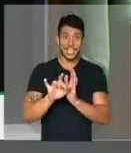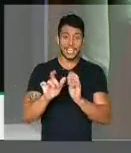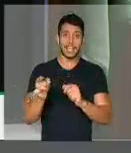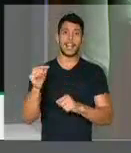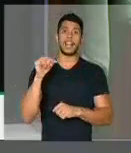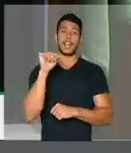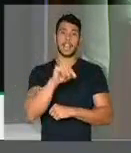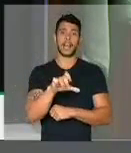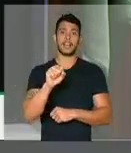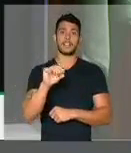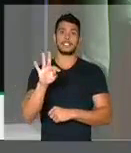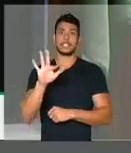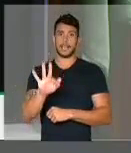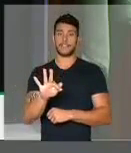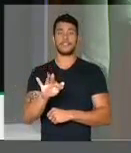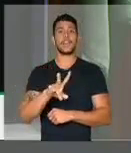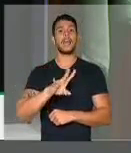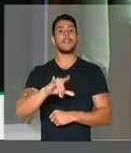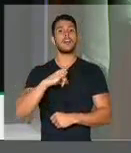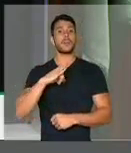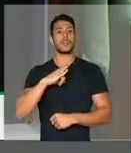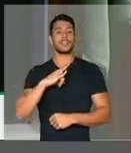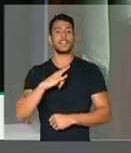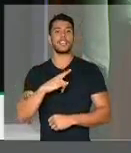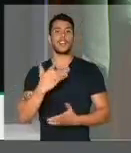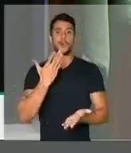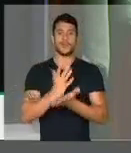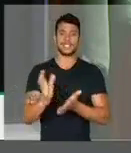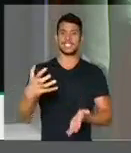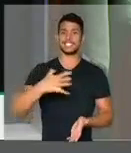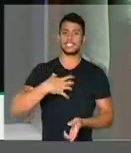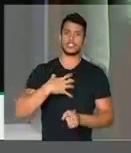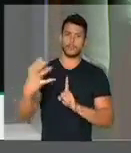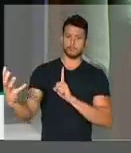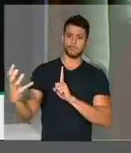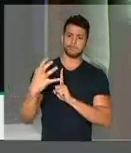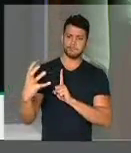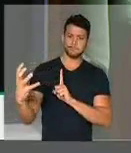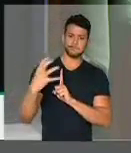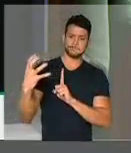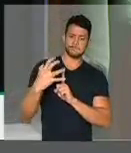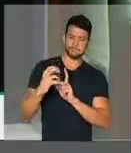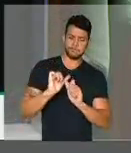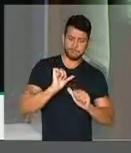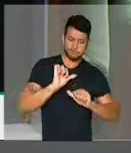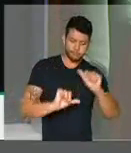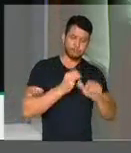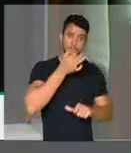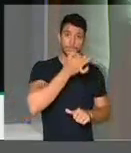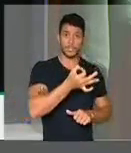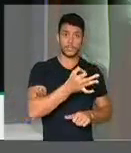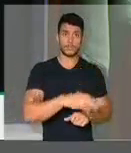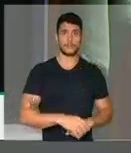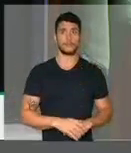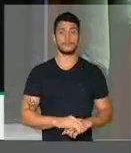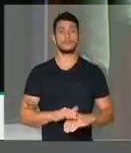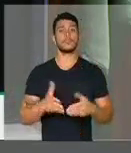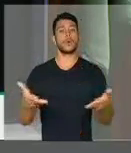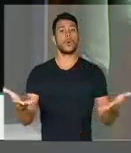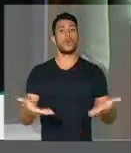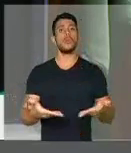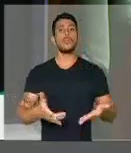da opinião publicada, às pressões de redes de televisão, de jornais, que